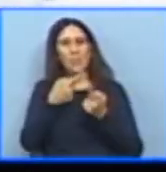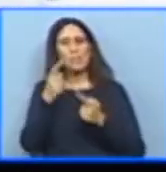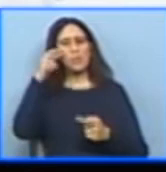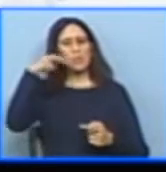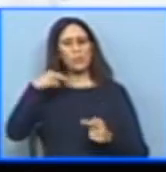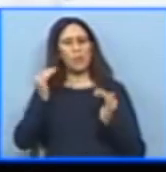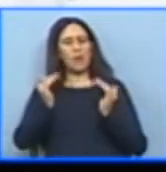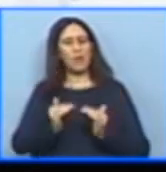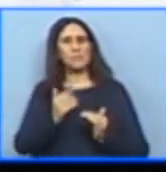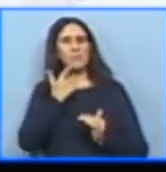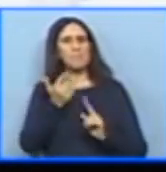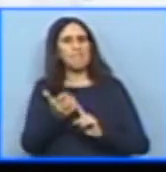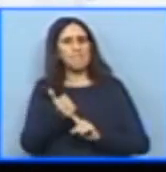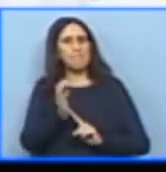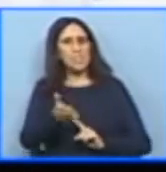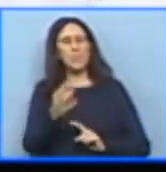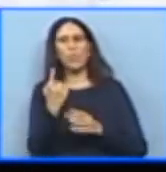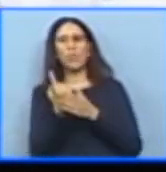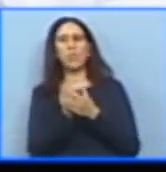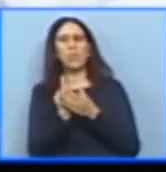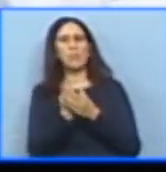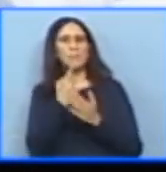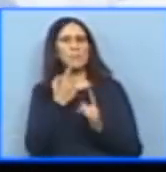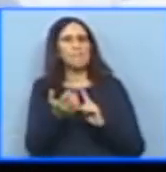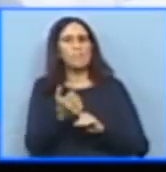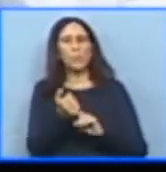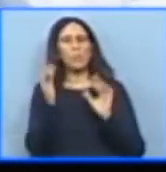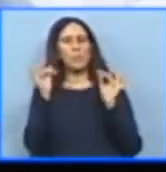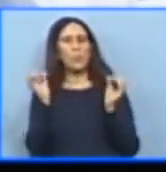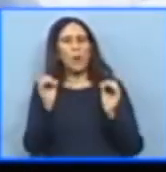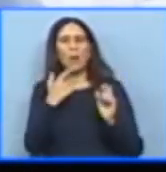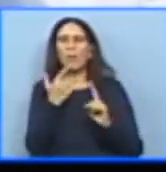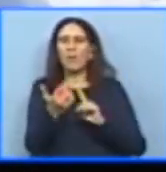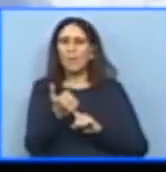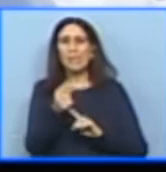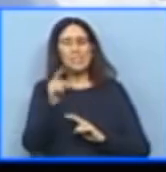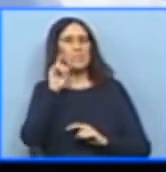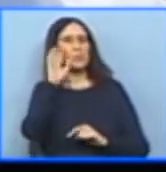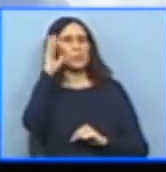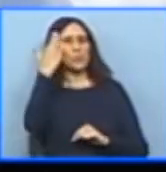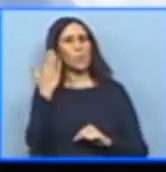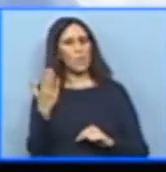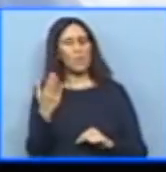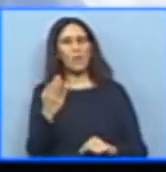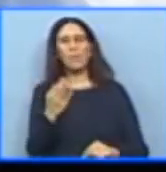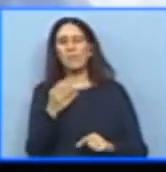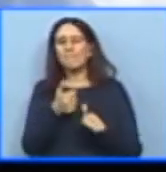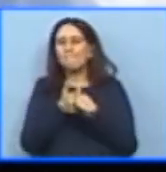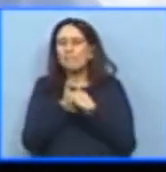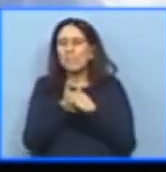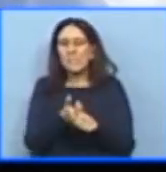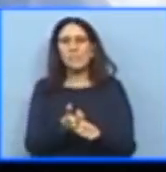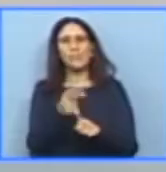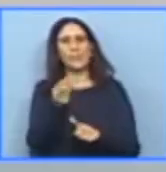tem que perceber quando elas resolvam quanto tempo de quando elas não brincam e isto é importante estar com luta em cima da